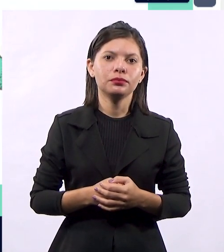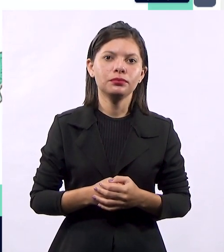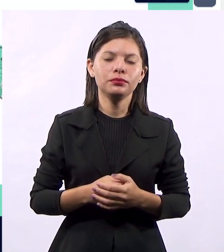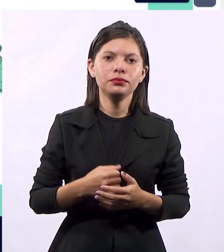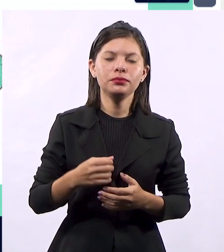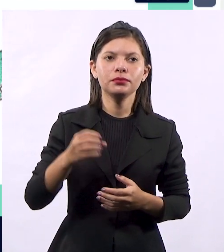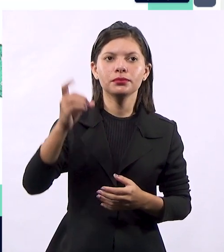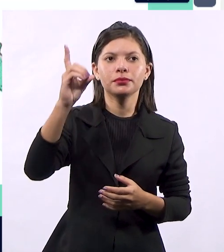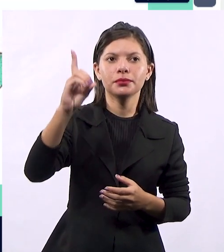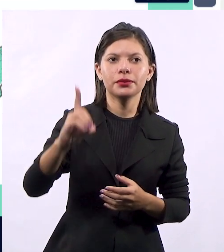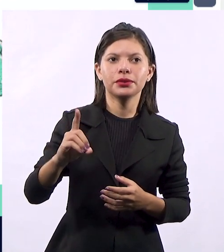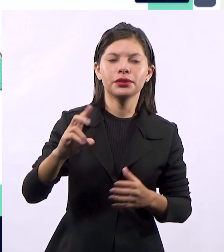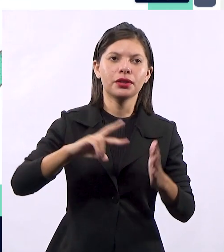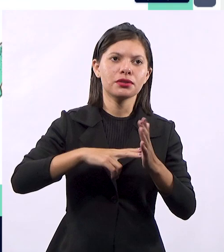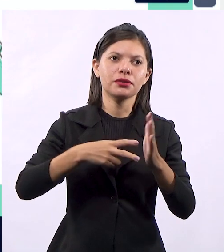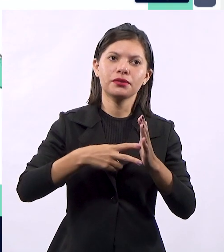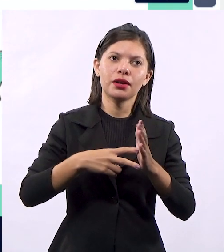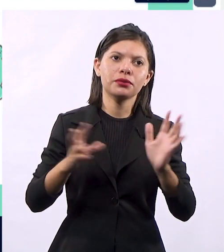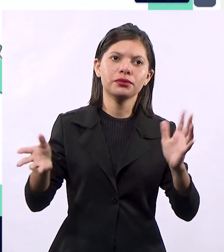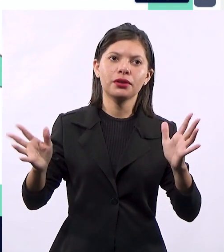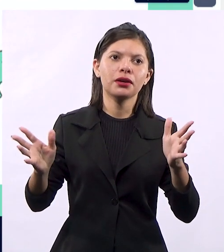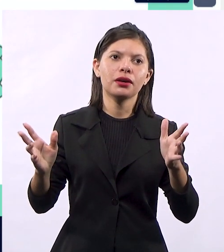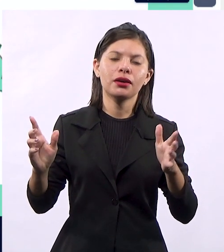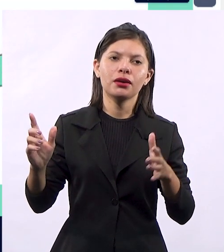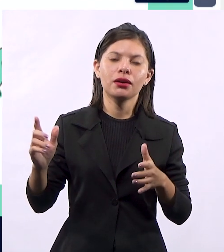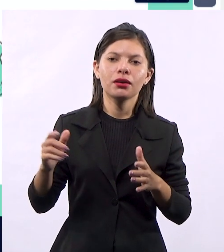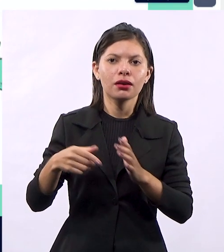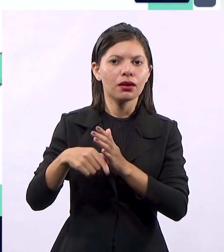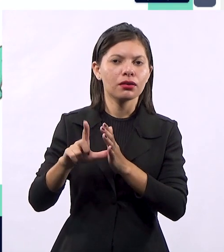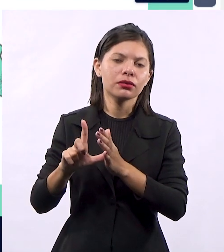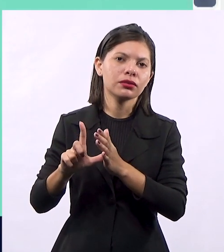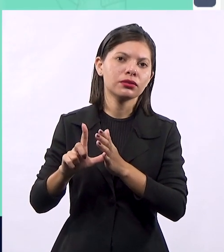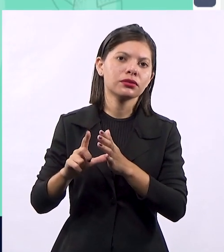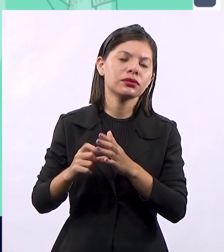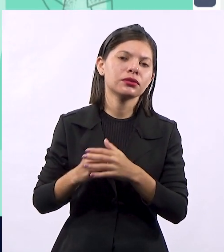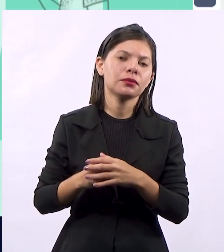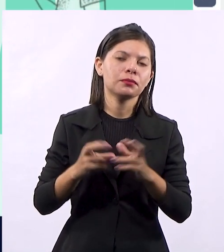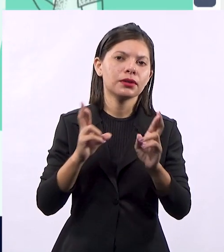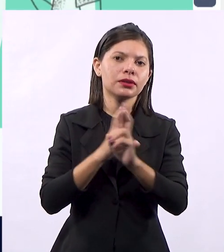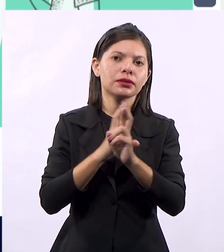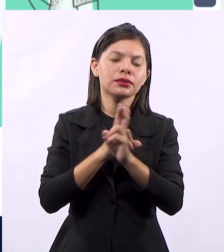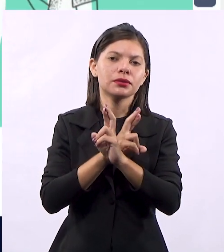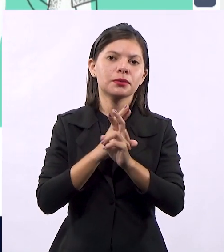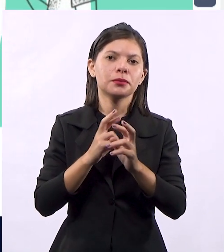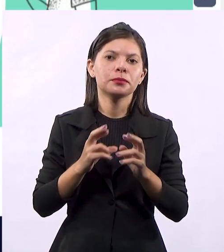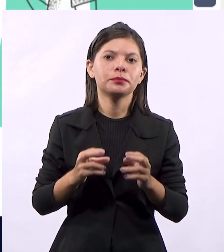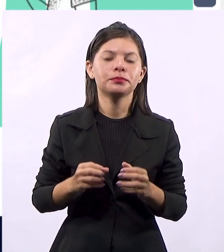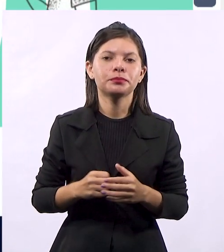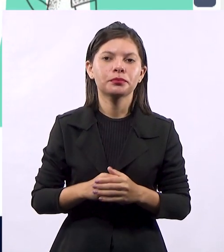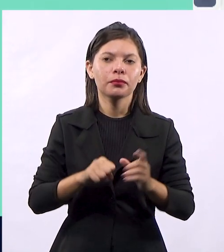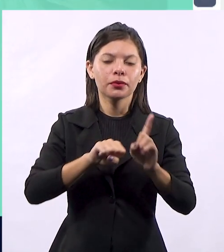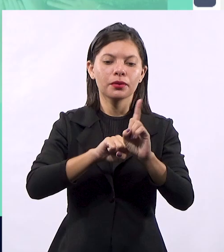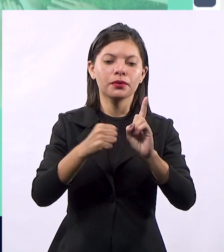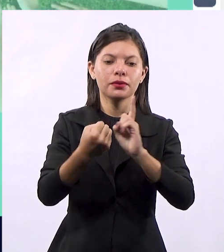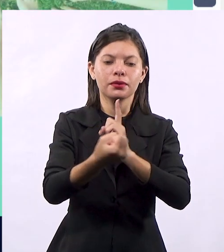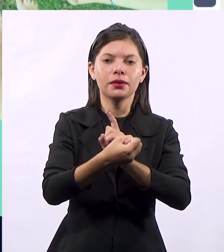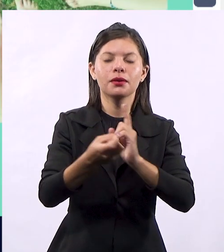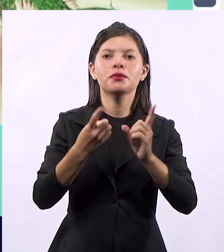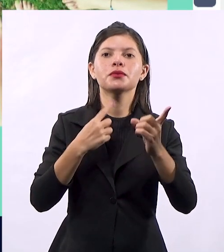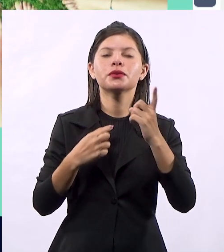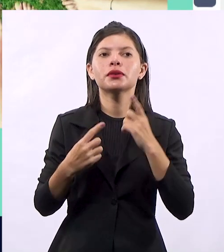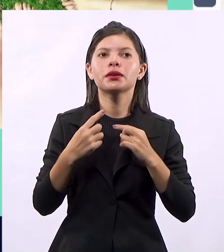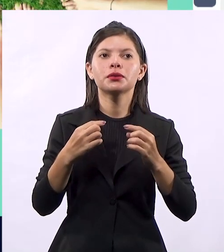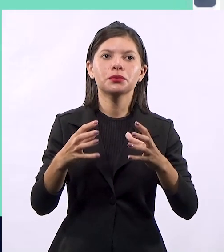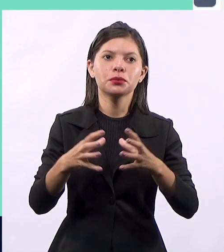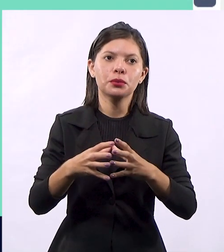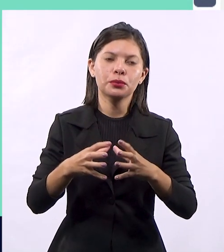princípios entre direito, educação e legislação. Bom, a gente já viu a nossa